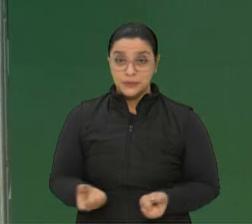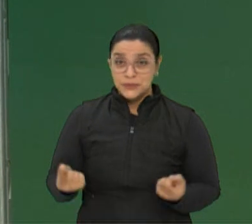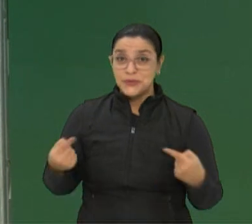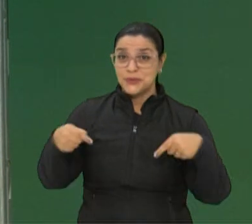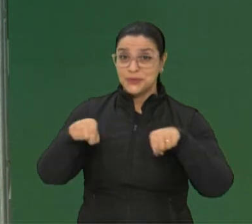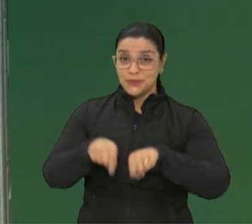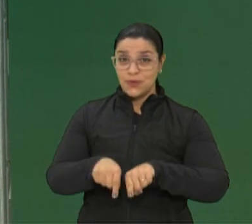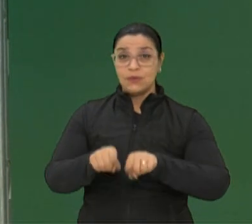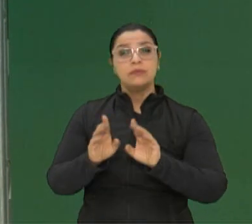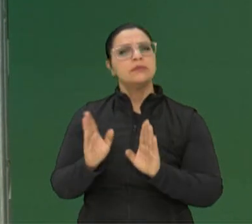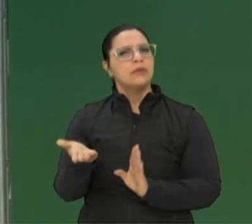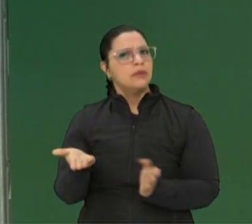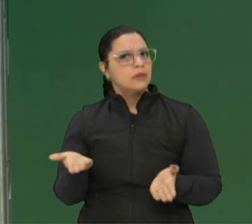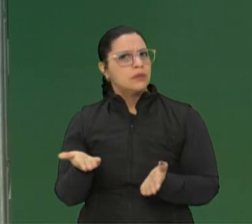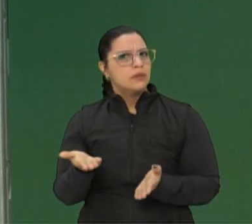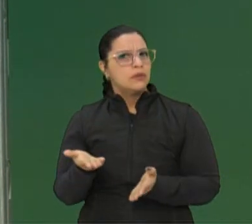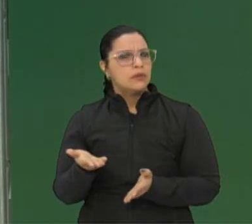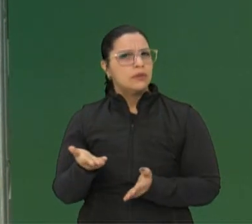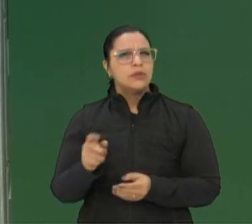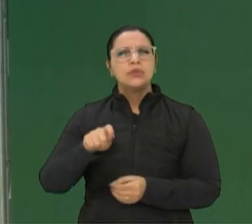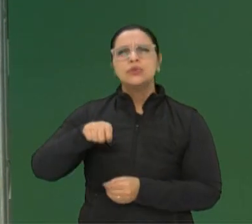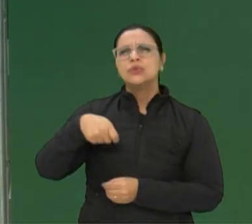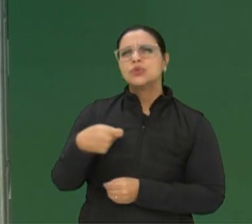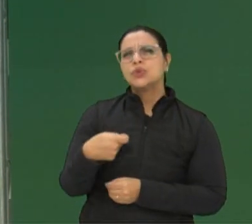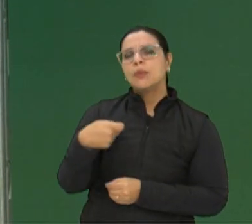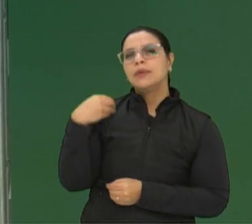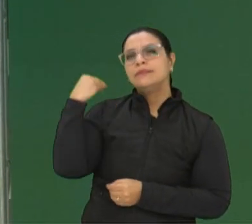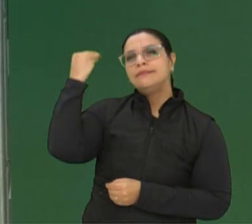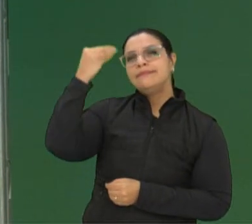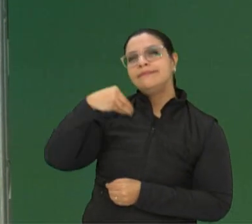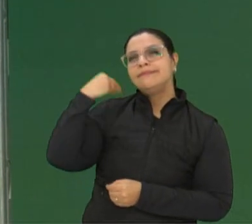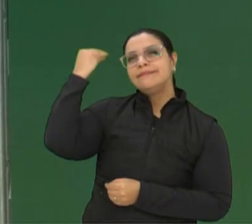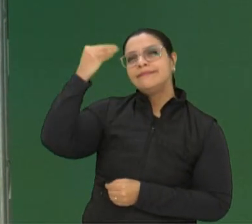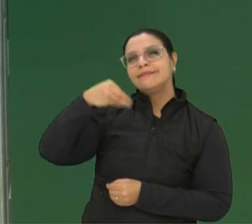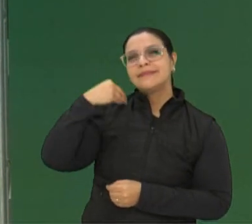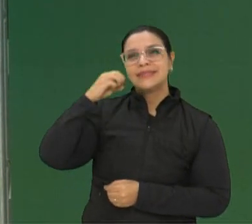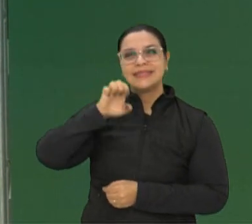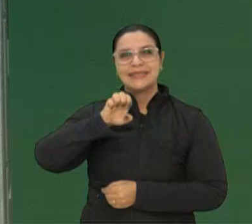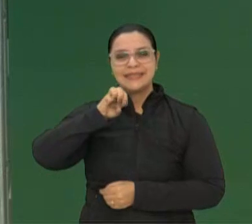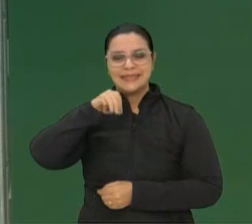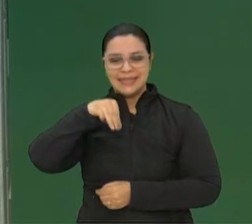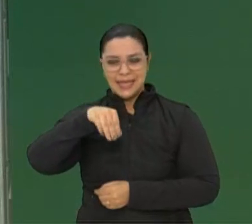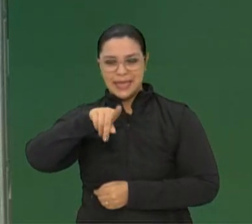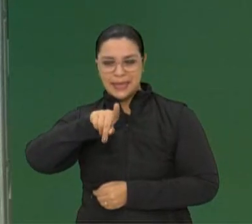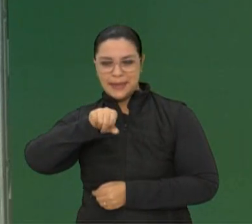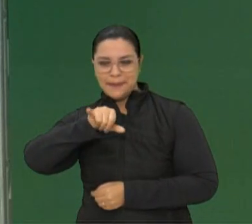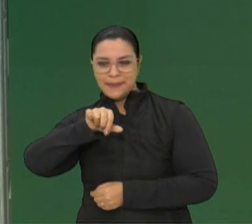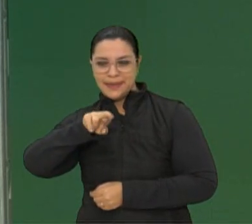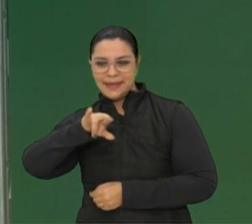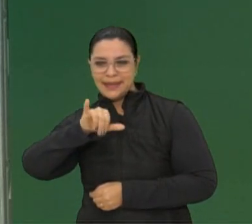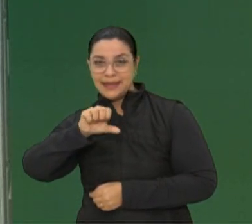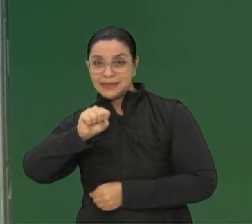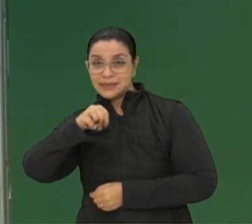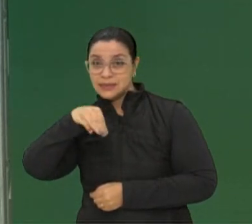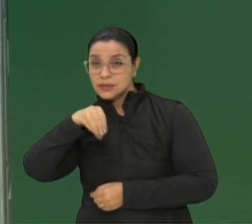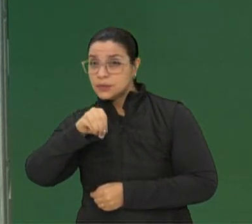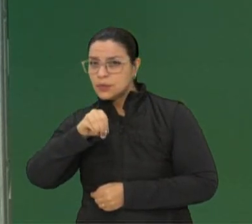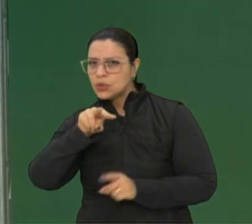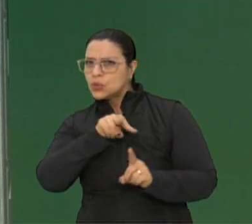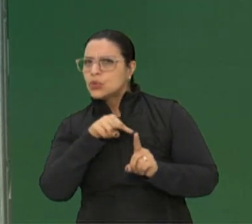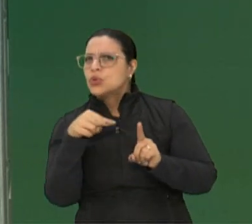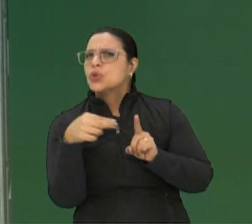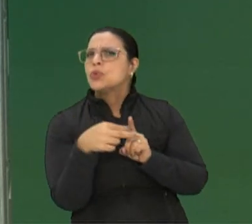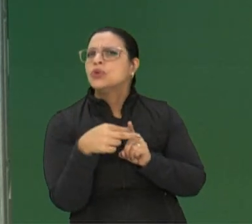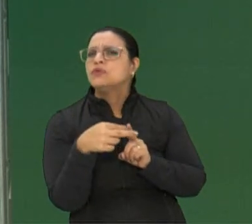Estamos de volta, então, pessoal, sobre o empirismo, né? E dentro desse exercício aqui, do ponto de vista de um empirista, o